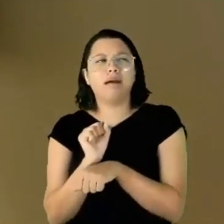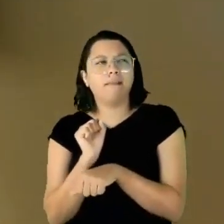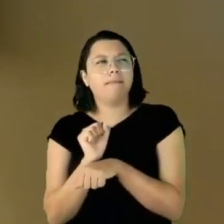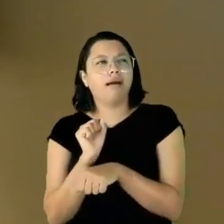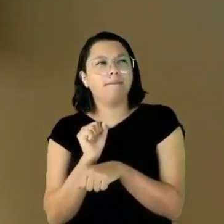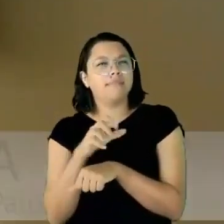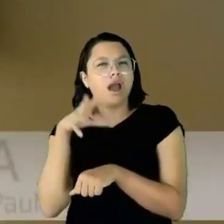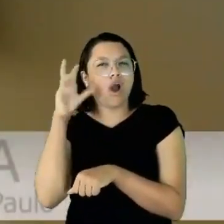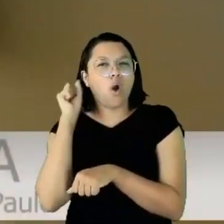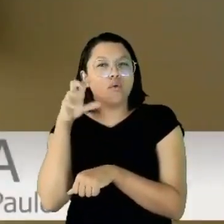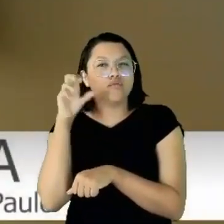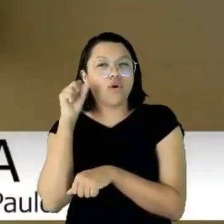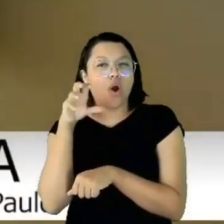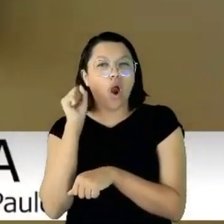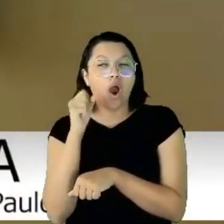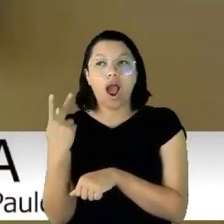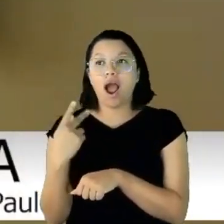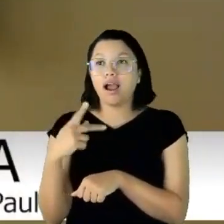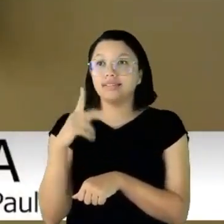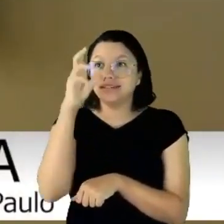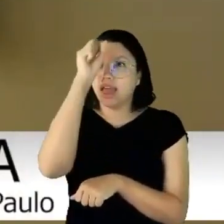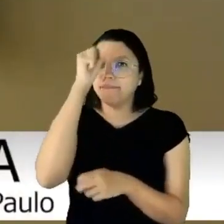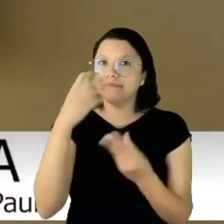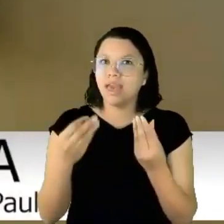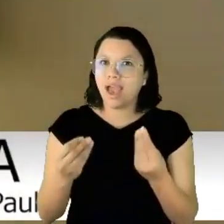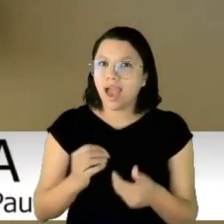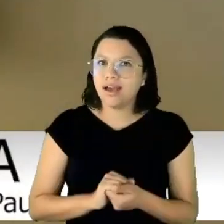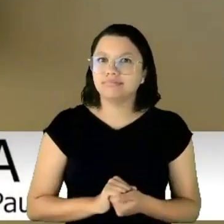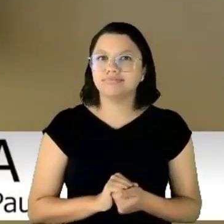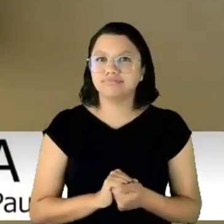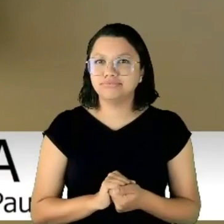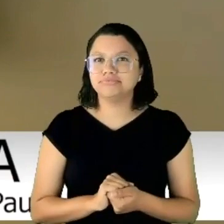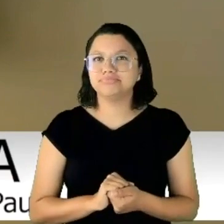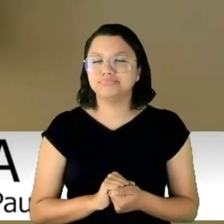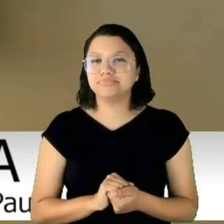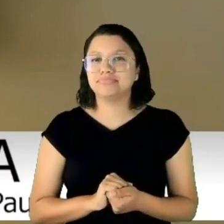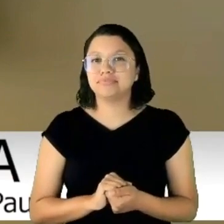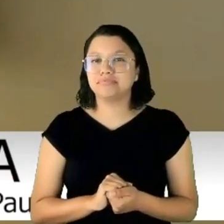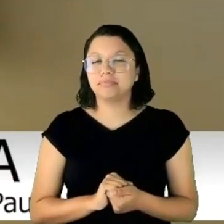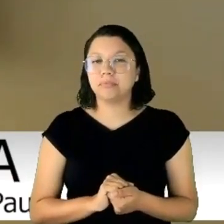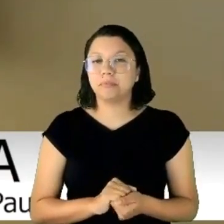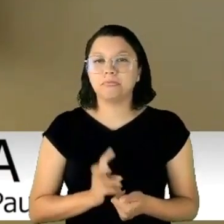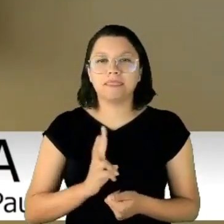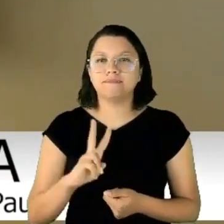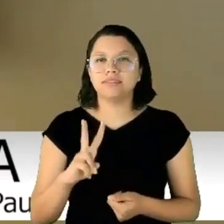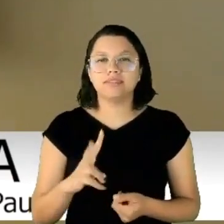tempão te ouvindo que sempre a gente sempre aprende bastante sempre traz algumas